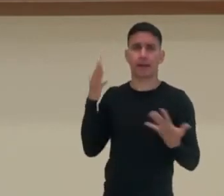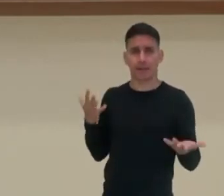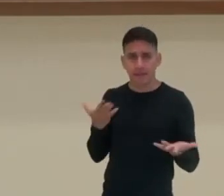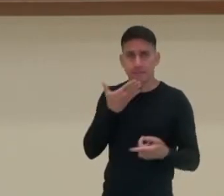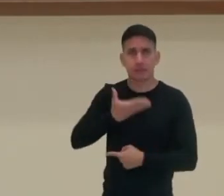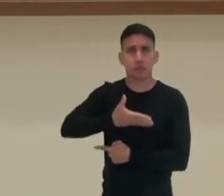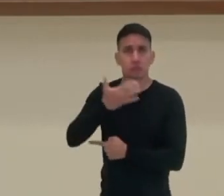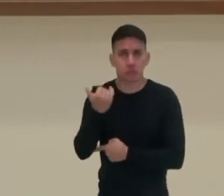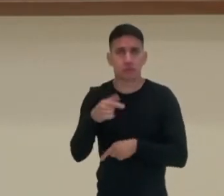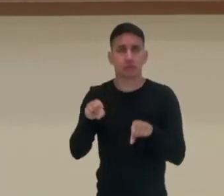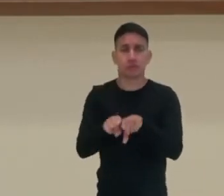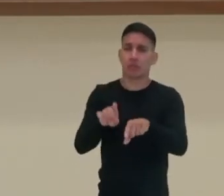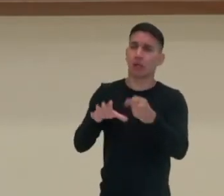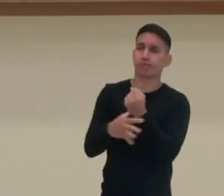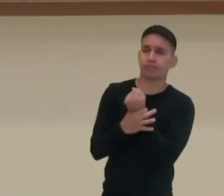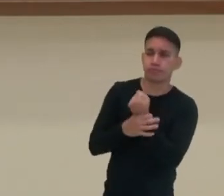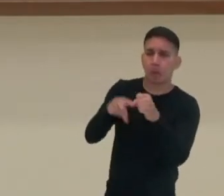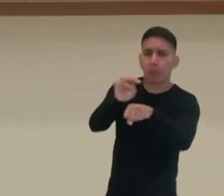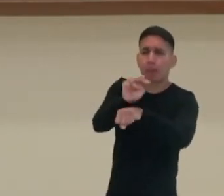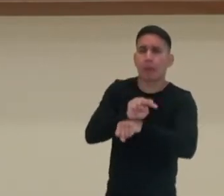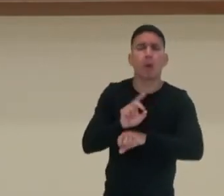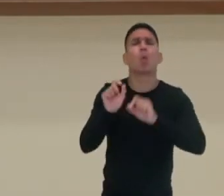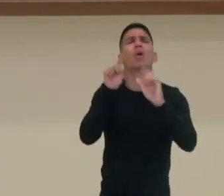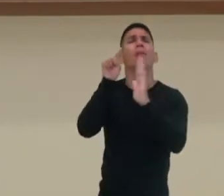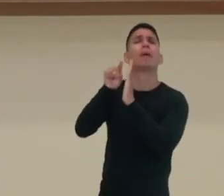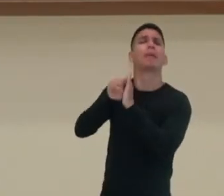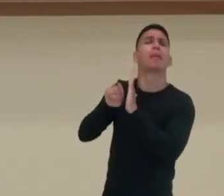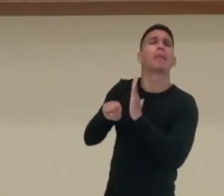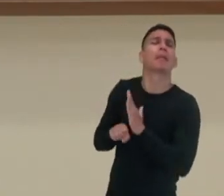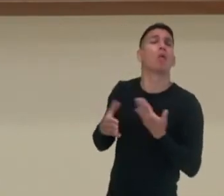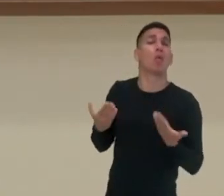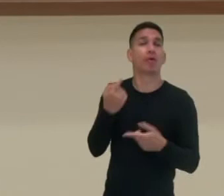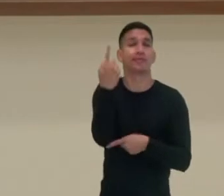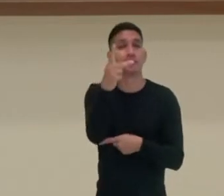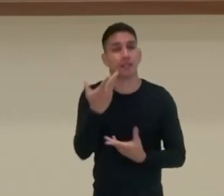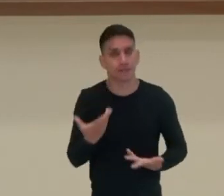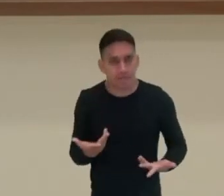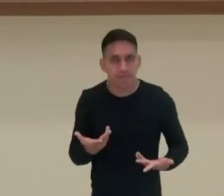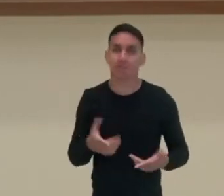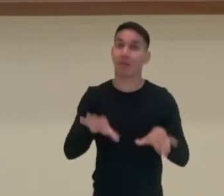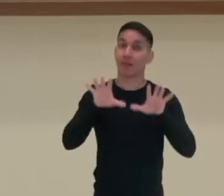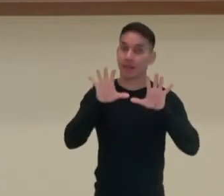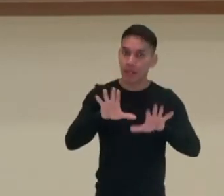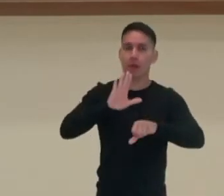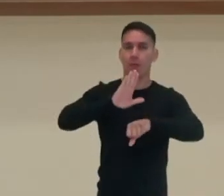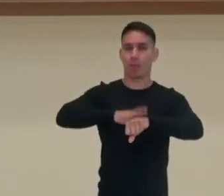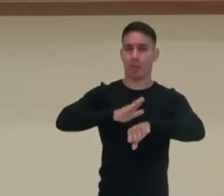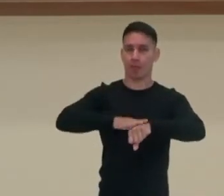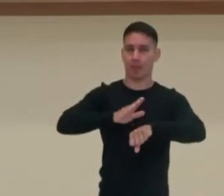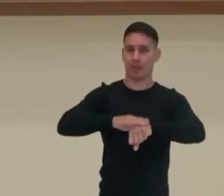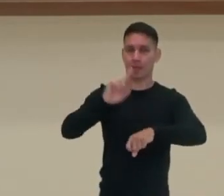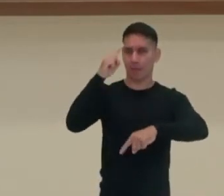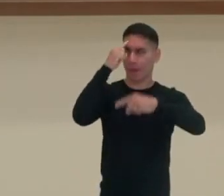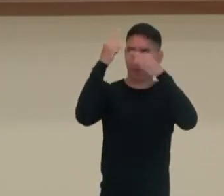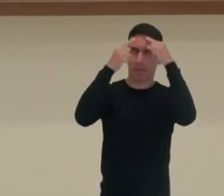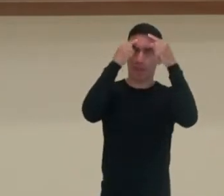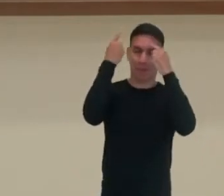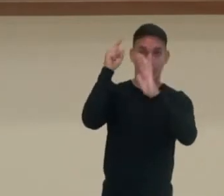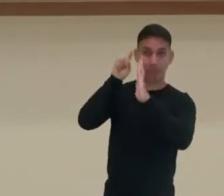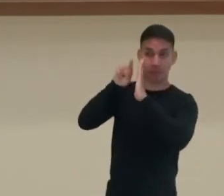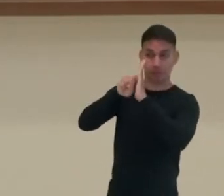meio ambiente preservado? O que você perguntaria afinal? A partir do momento que você cria essas